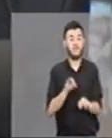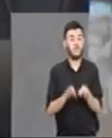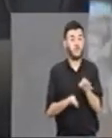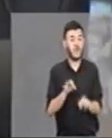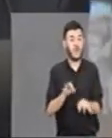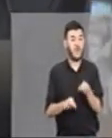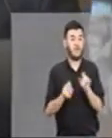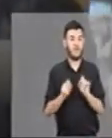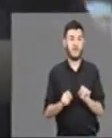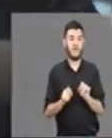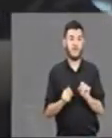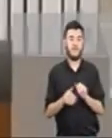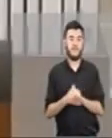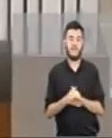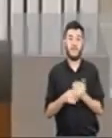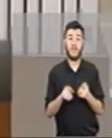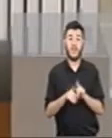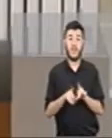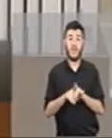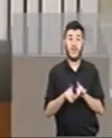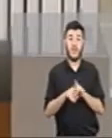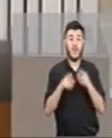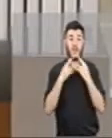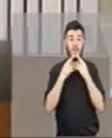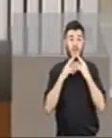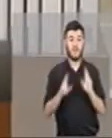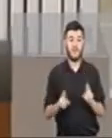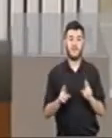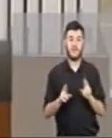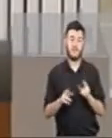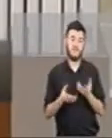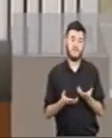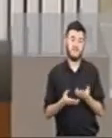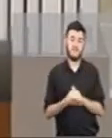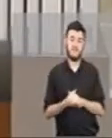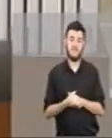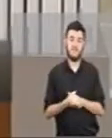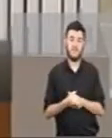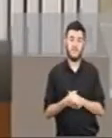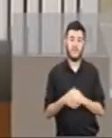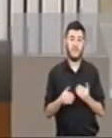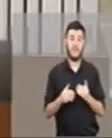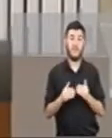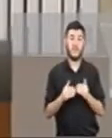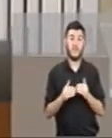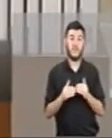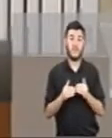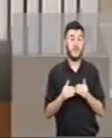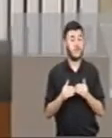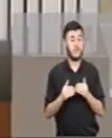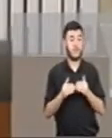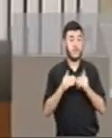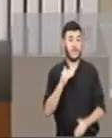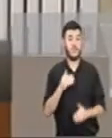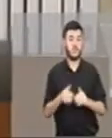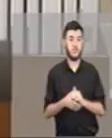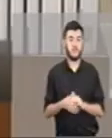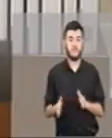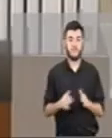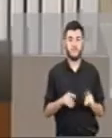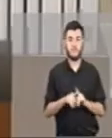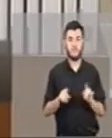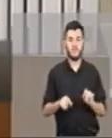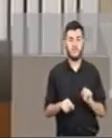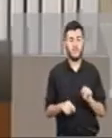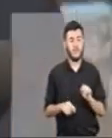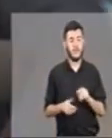improcedente a presente reclamação. E quanto a cautelar, declina competência. Perdão? Quanto a cautelar, declina a competência tal qual o ministro Marco